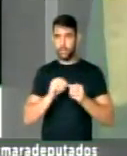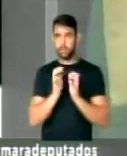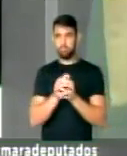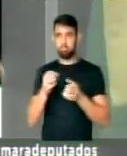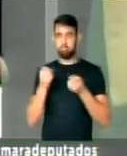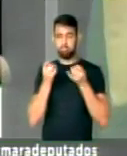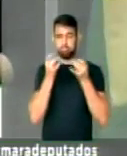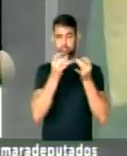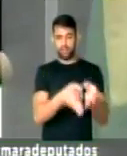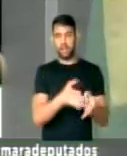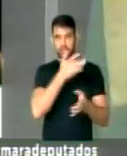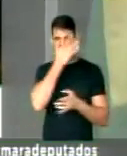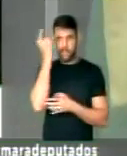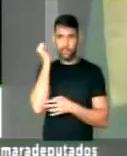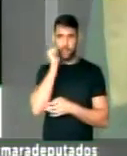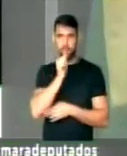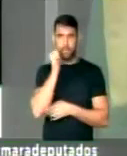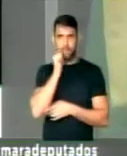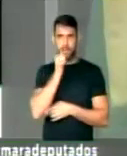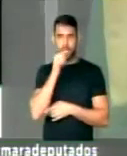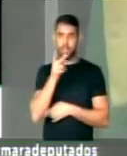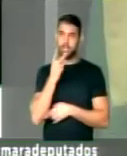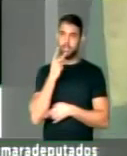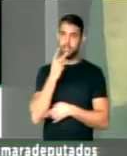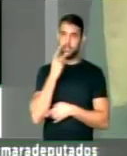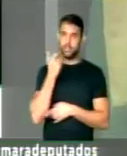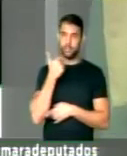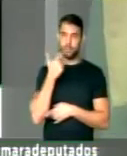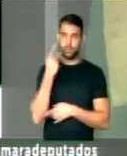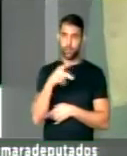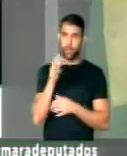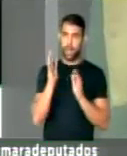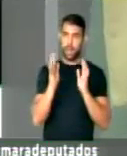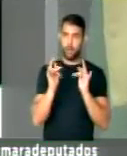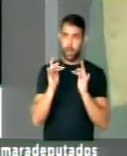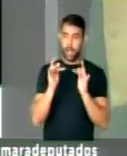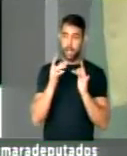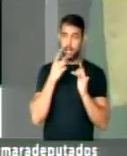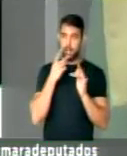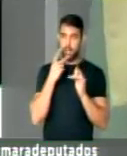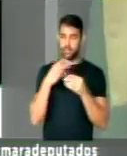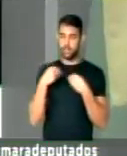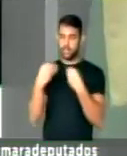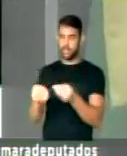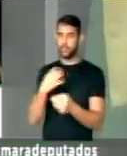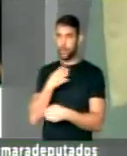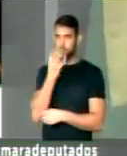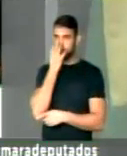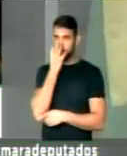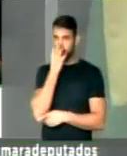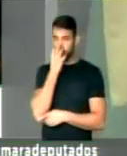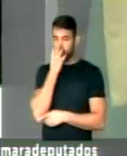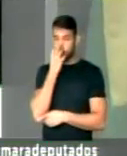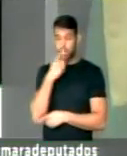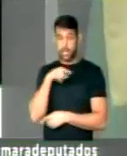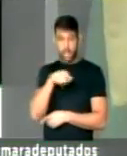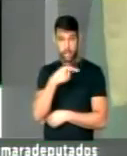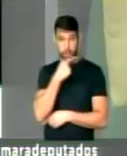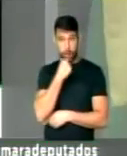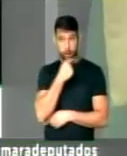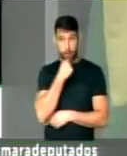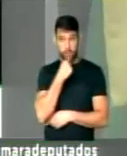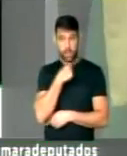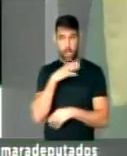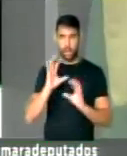os pedaços de uma mulher que dizia ser sua namorada aos cachorros. E esse homem